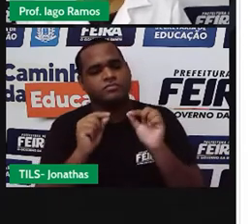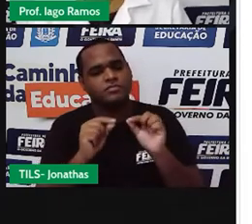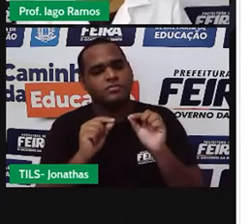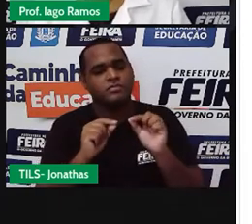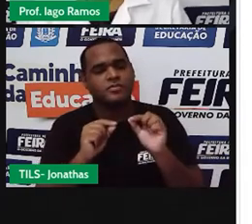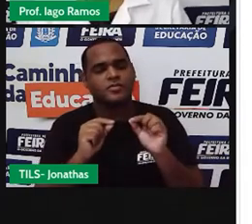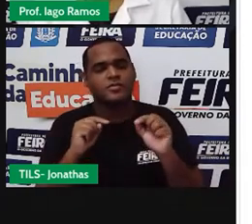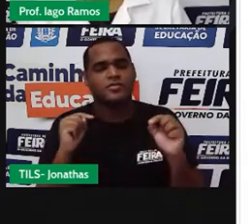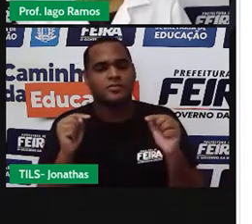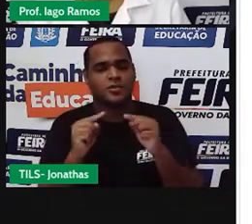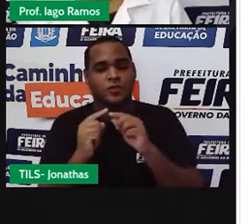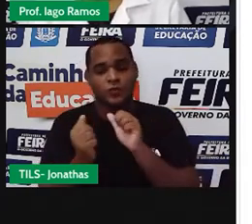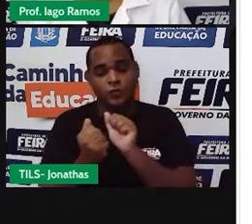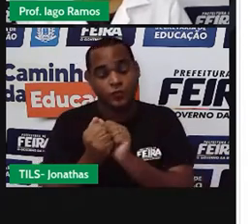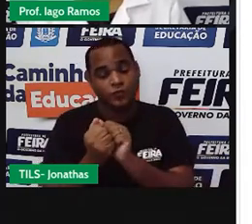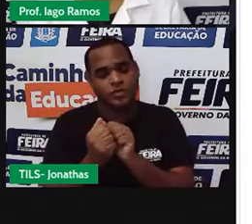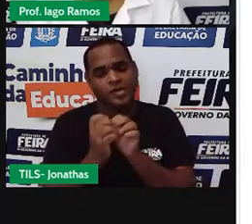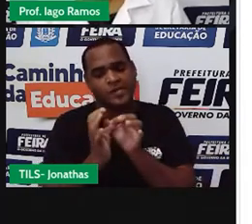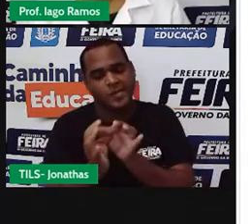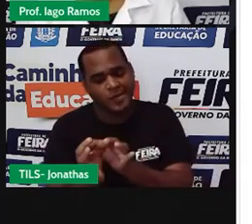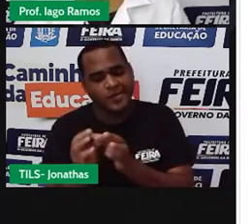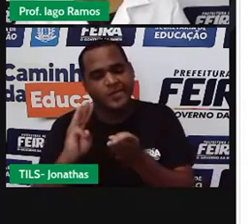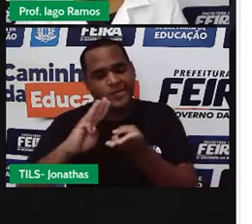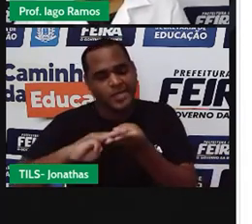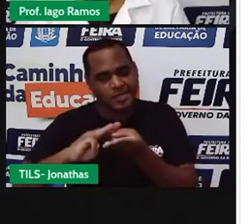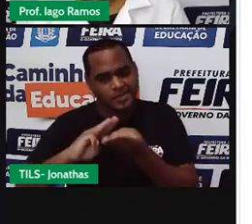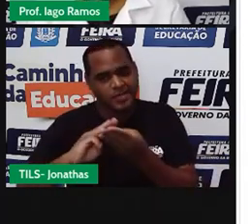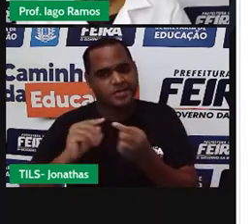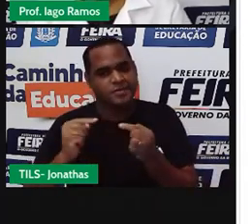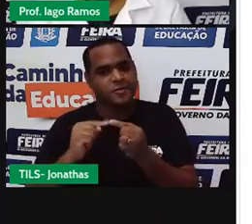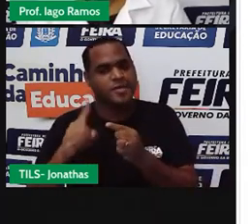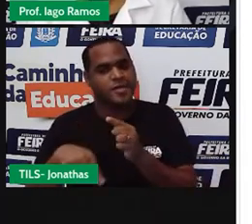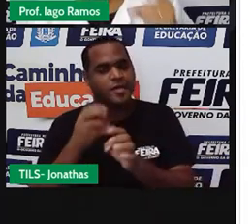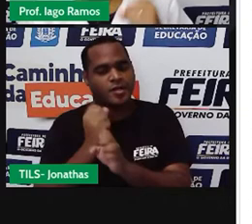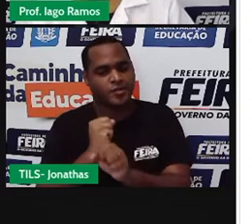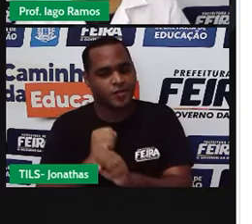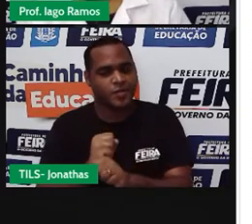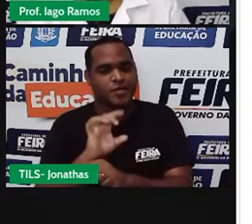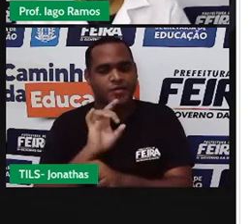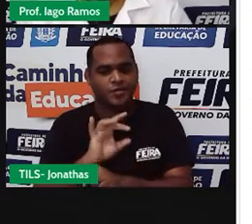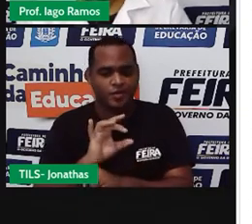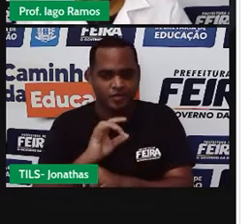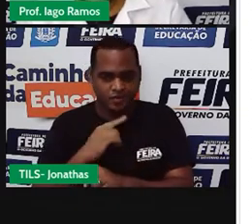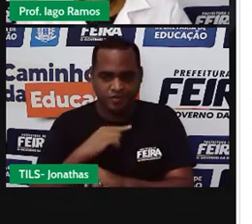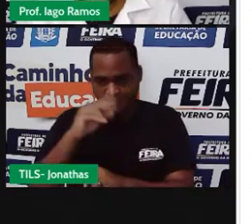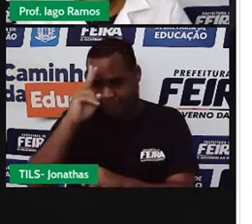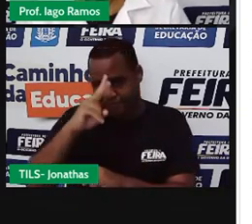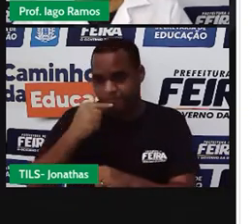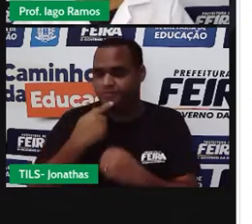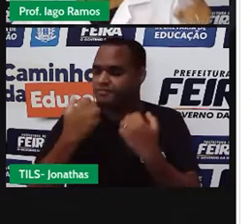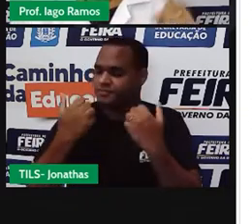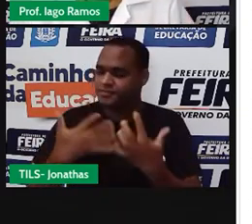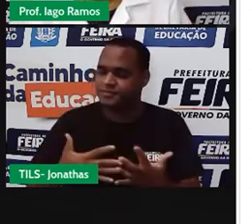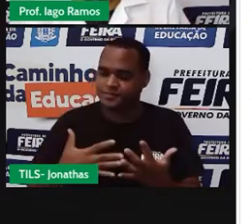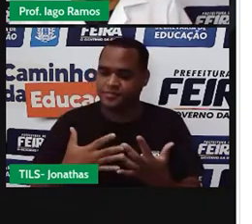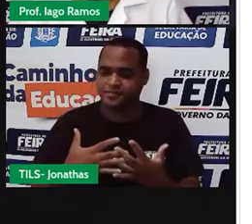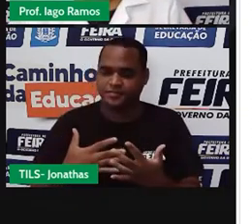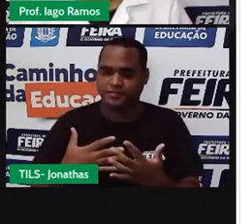juntar mais de uma continha matemática em um cálculo só lembra que a gente falou disso